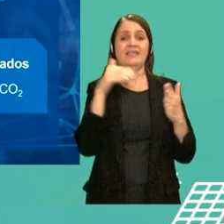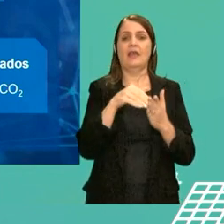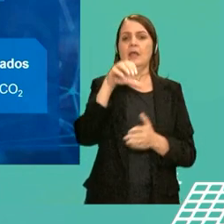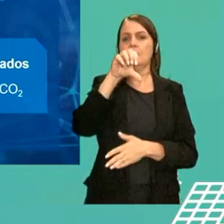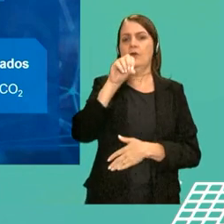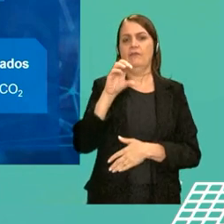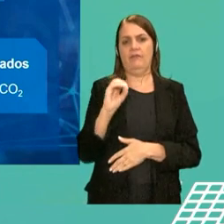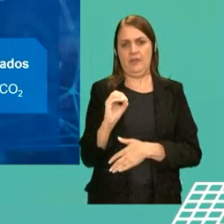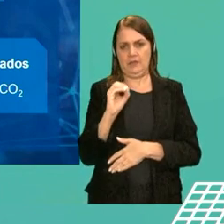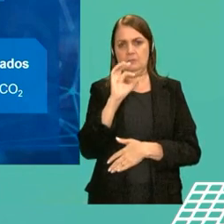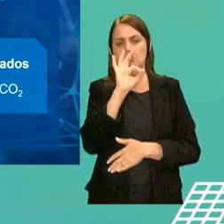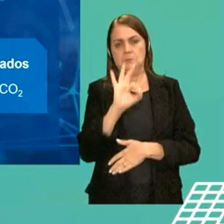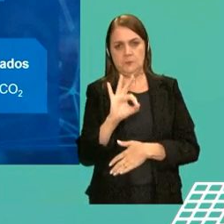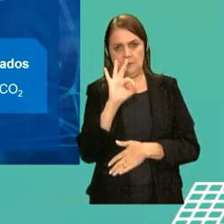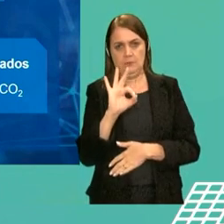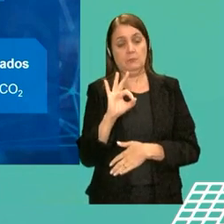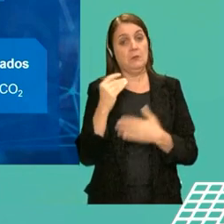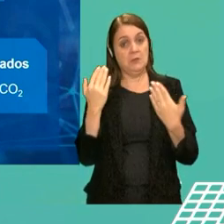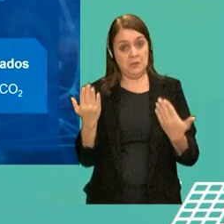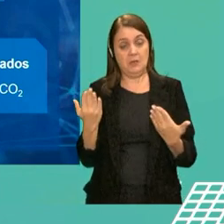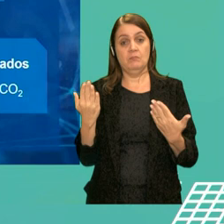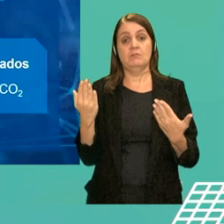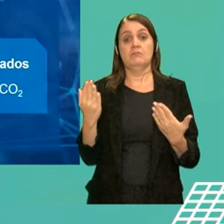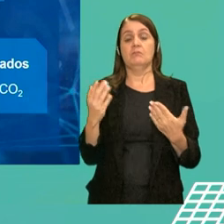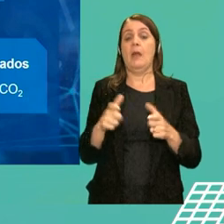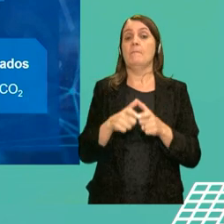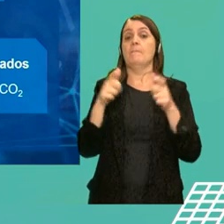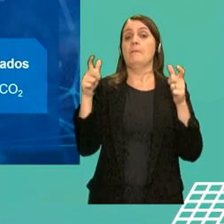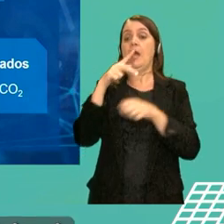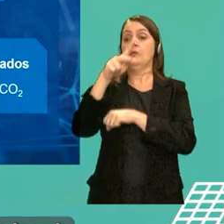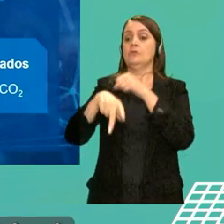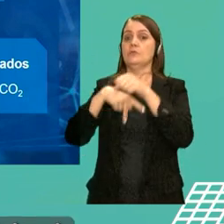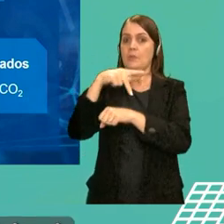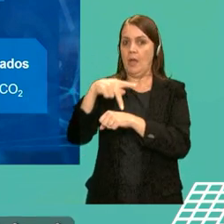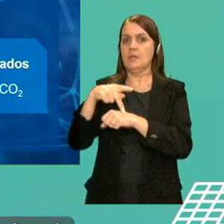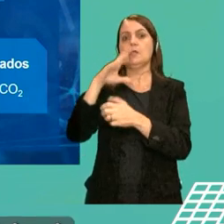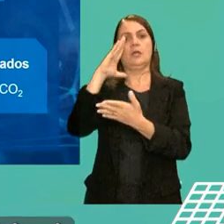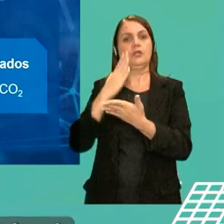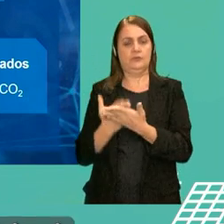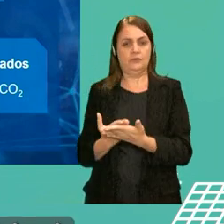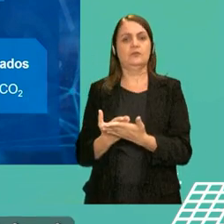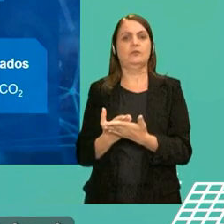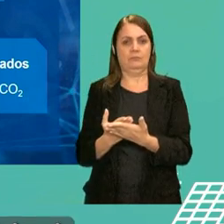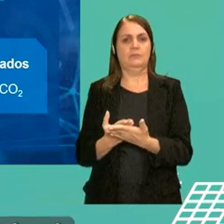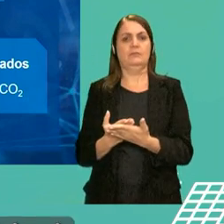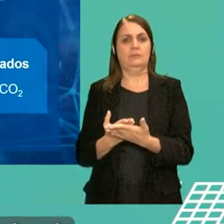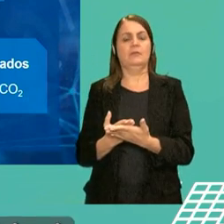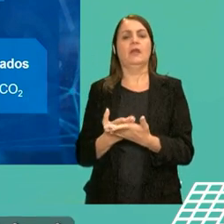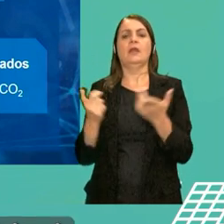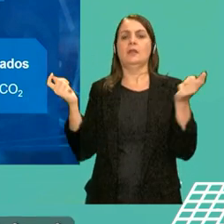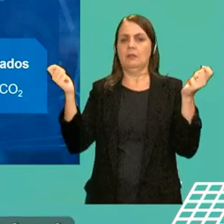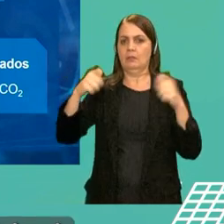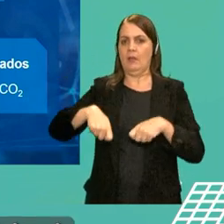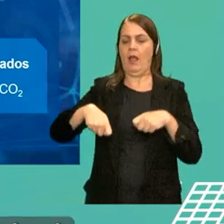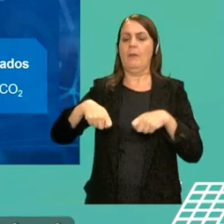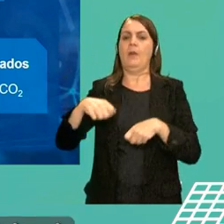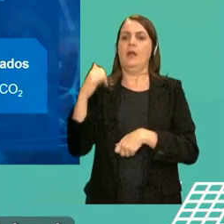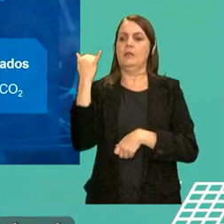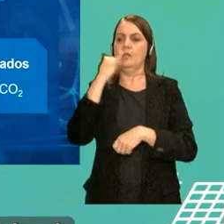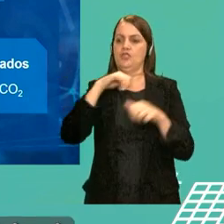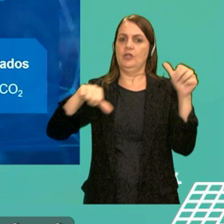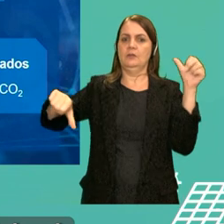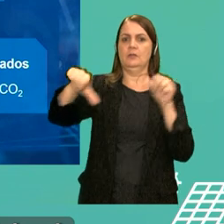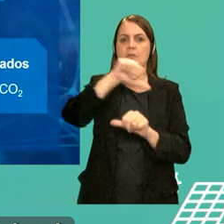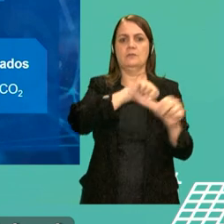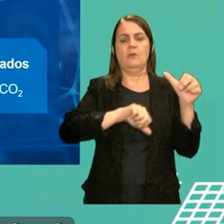países, de trazer o hidrogênio na composição das suas matrizes, para que possa fazer uma transição aí,